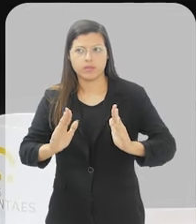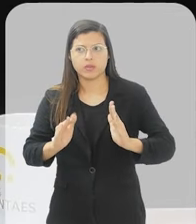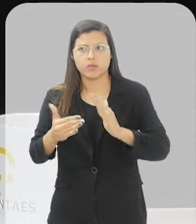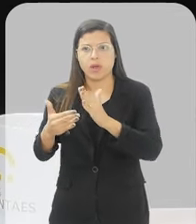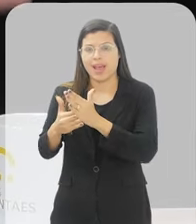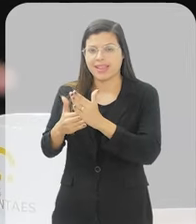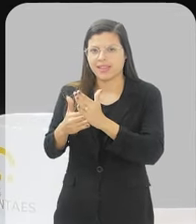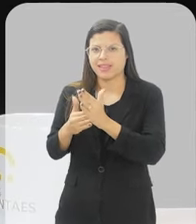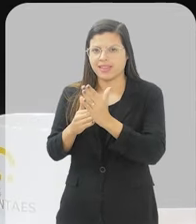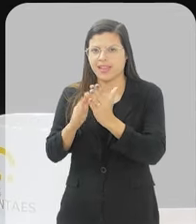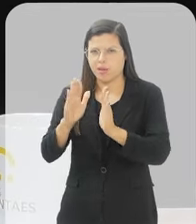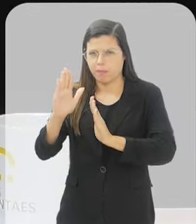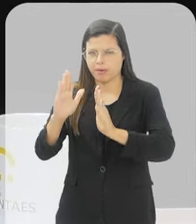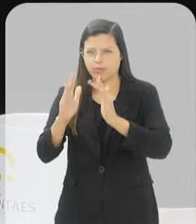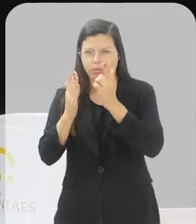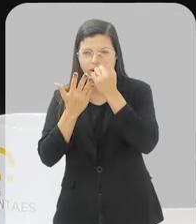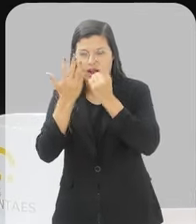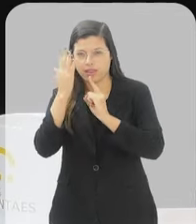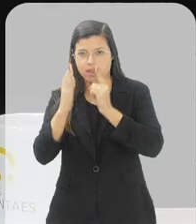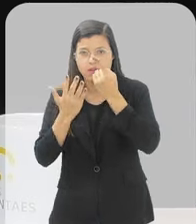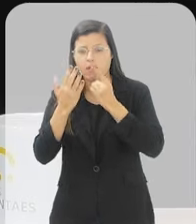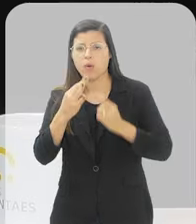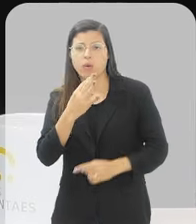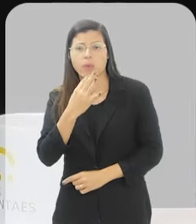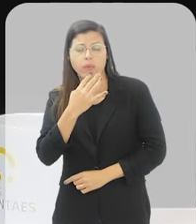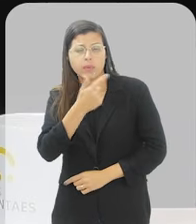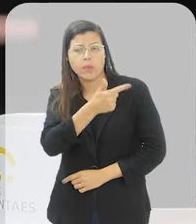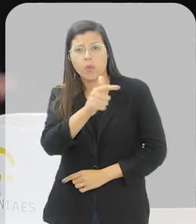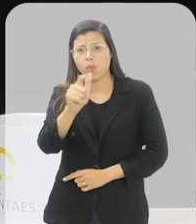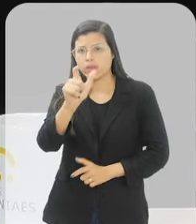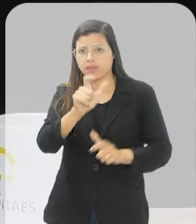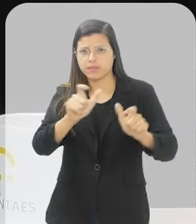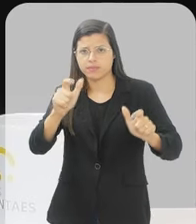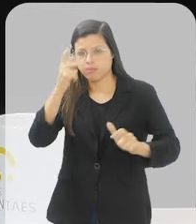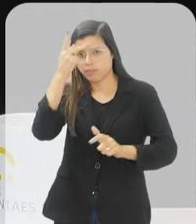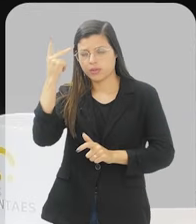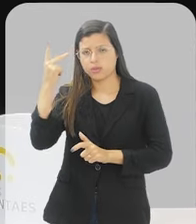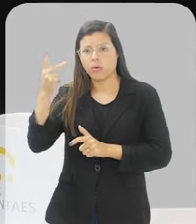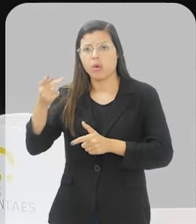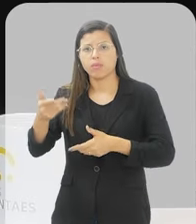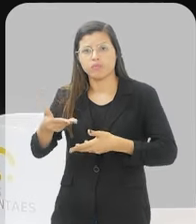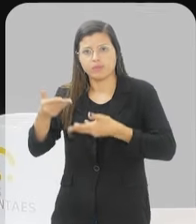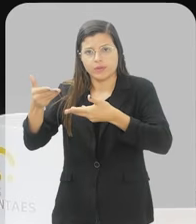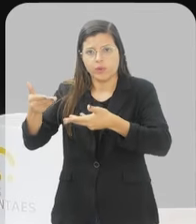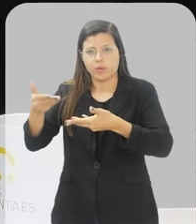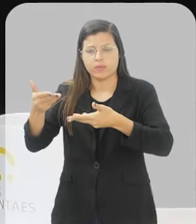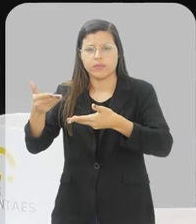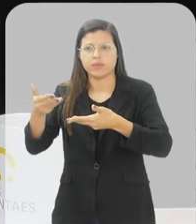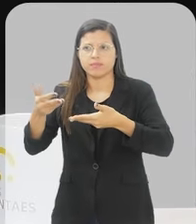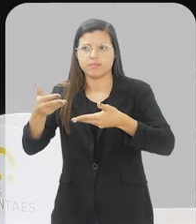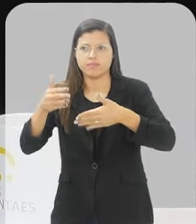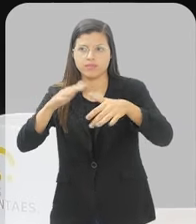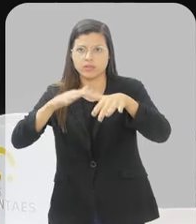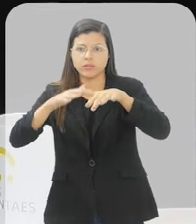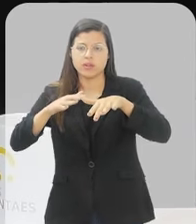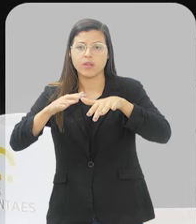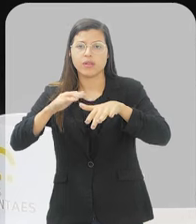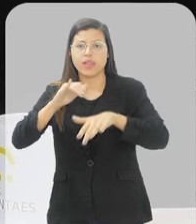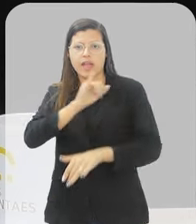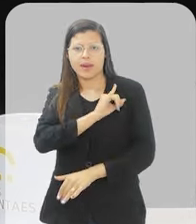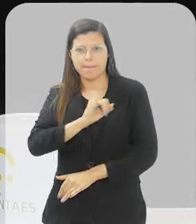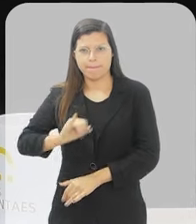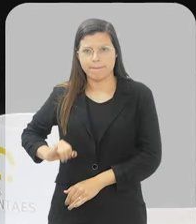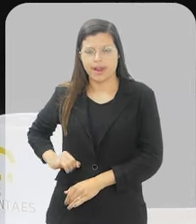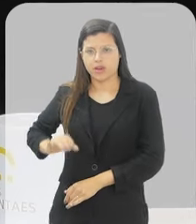período até chegar ao carnaval, uhum, eu conheci outras pessoas e aí me convidaram para desfilar na Império da